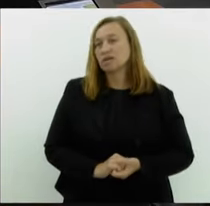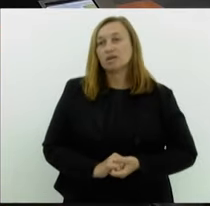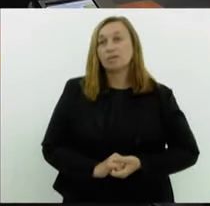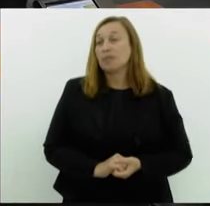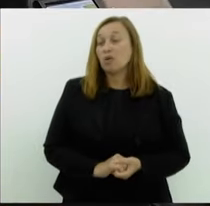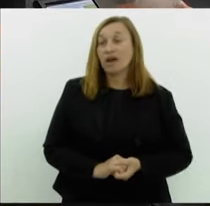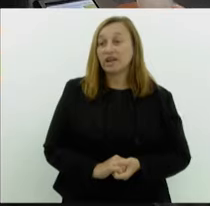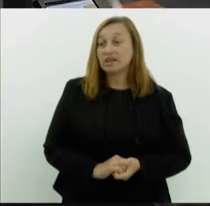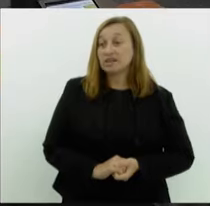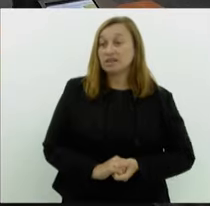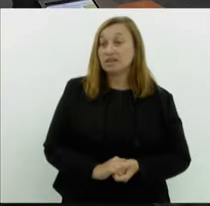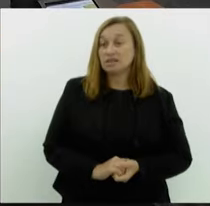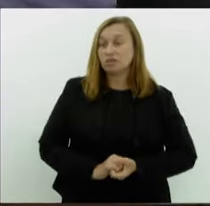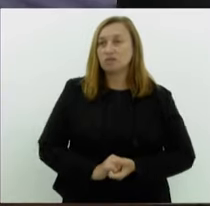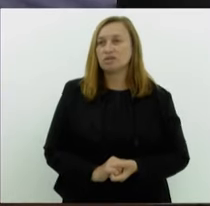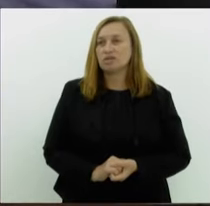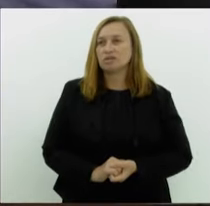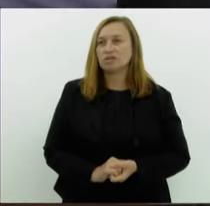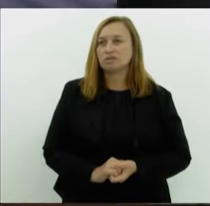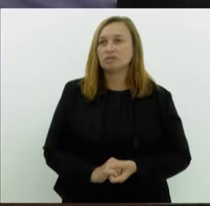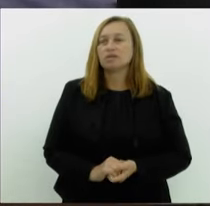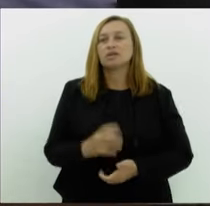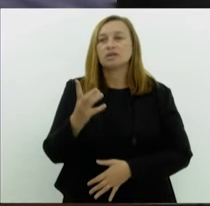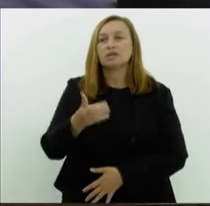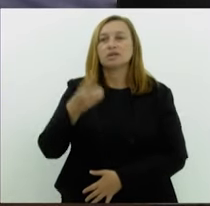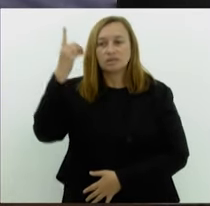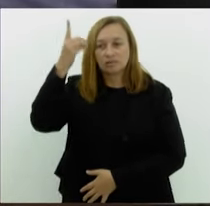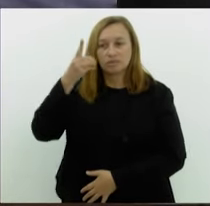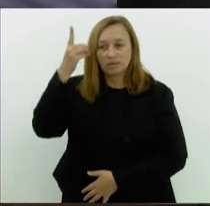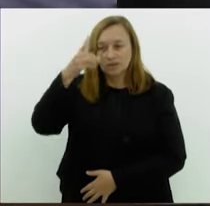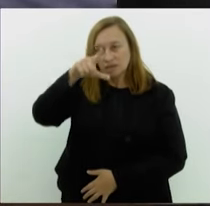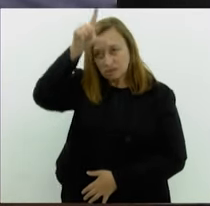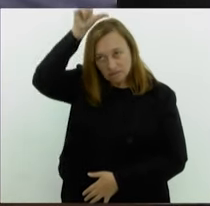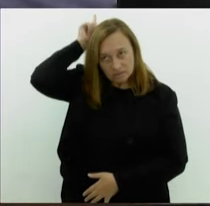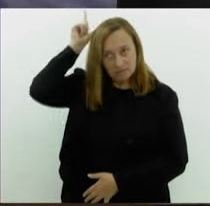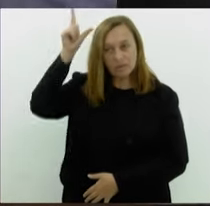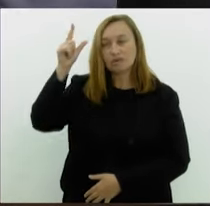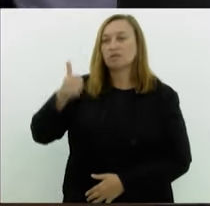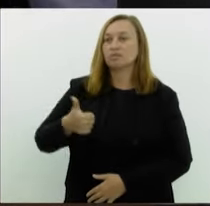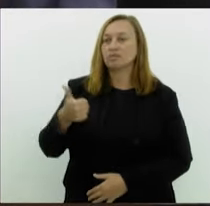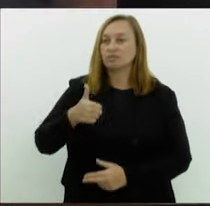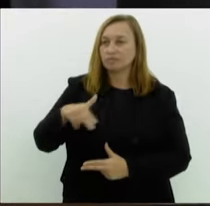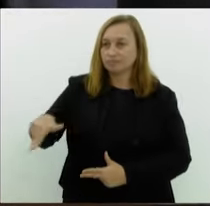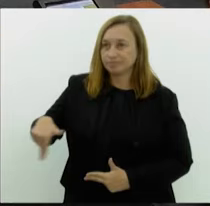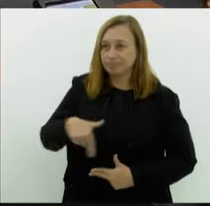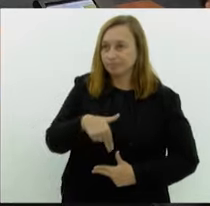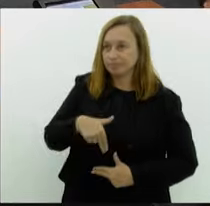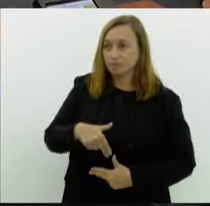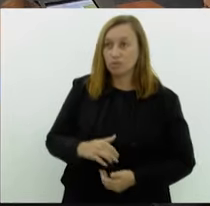Primeiro orador inscrito, deputado Luiz Paulo, por favor.